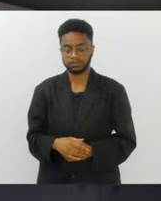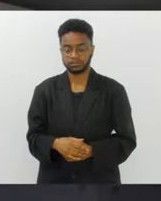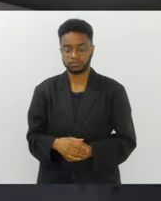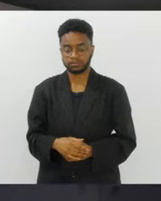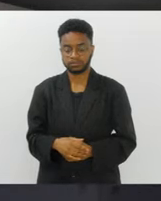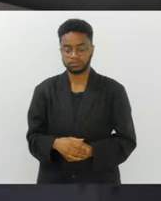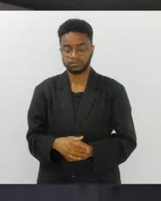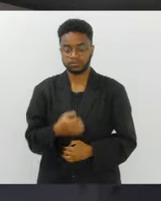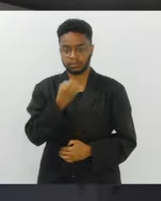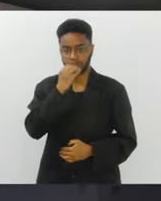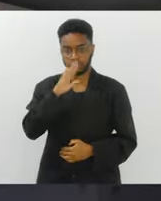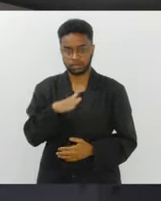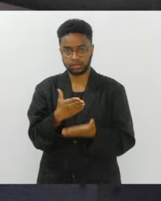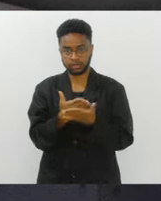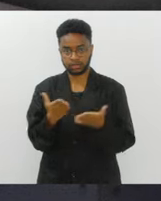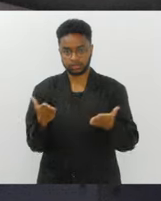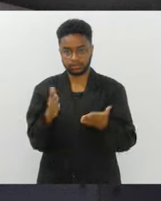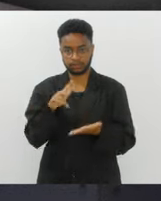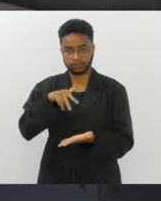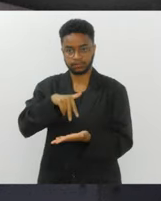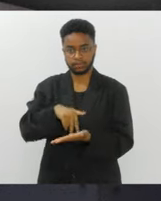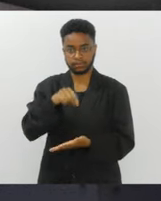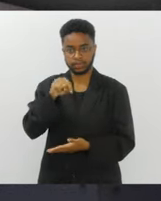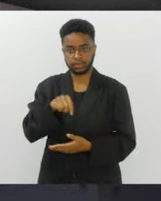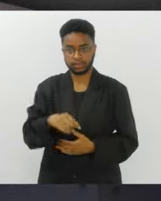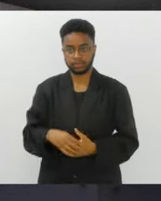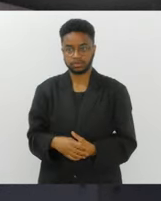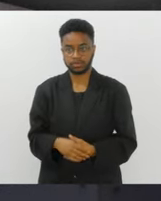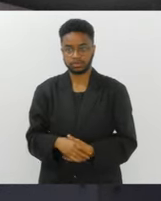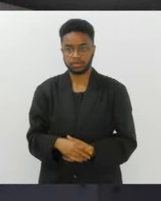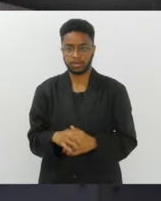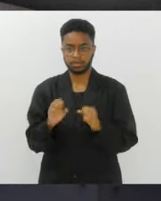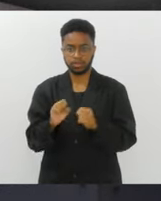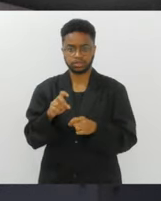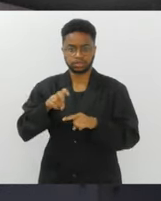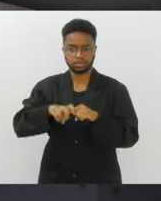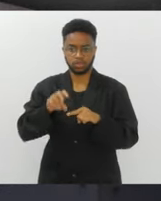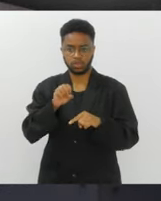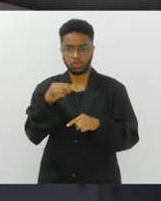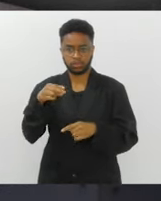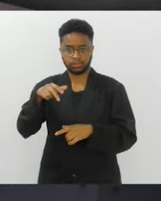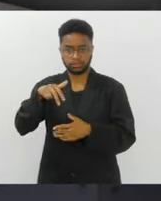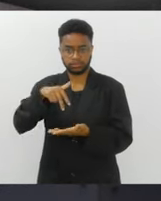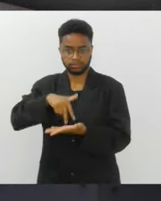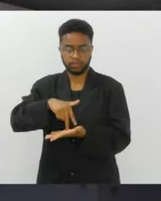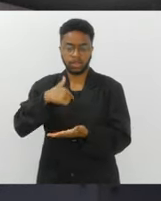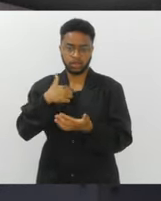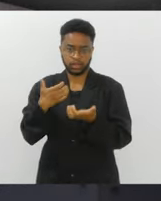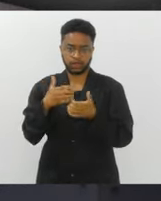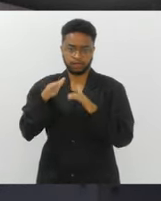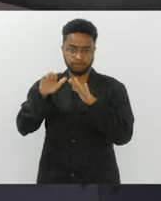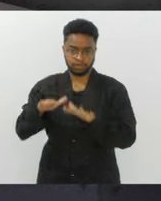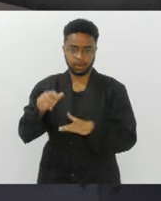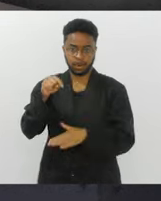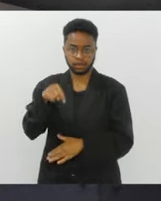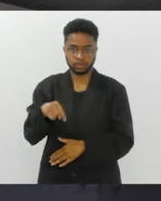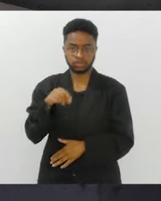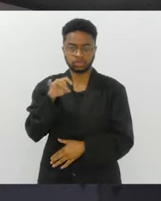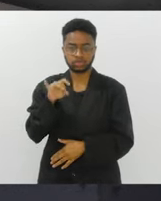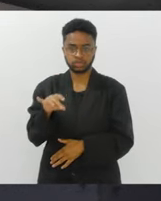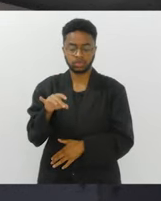Boa tarde a todos que estão aqui nessa batalha. Se quiser sentar em pé, como quiser. É, eu gostaria de ficar aqui apenas